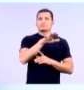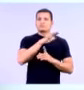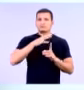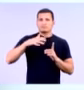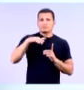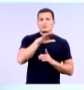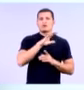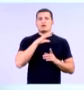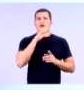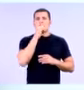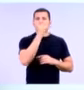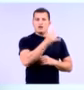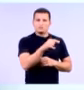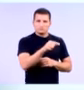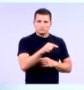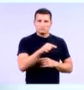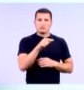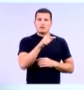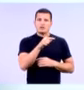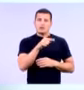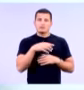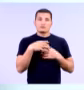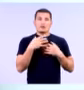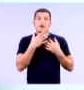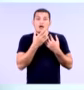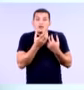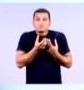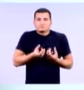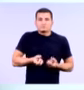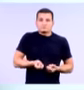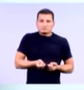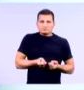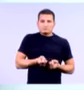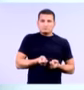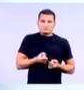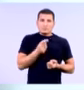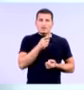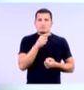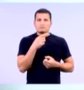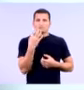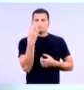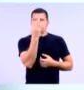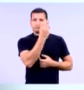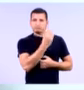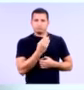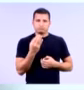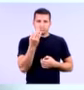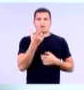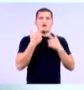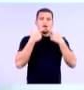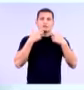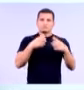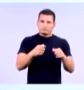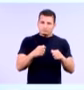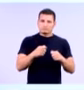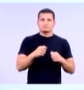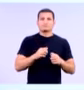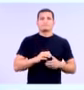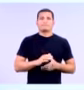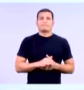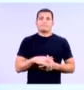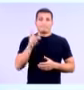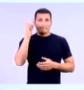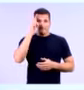ele passe a se envolver, né, o receptor sendo seduzido por esse tipo de linguagem. Lembrando que os